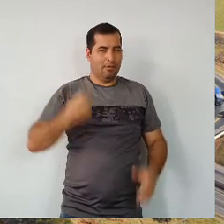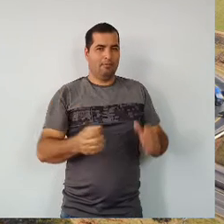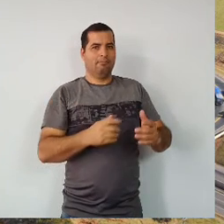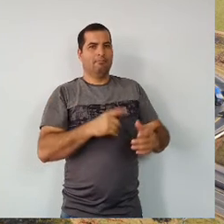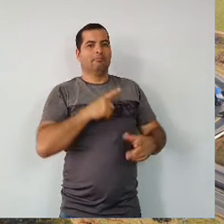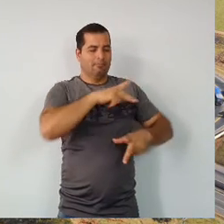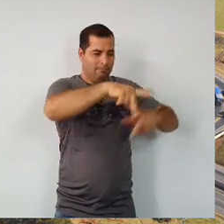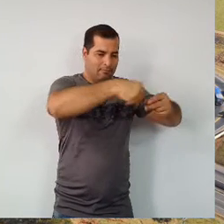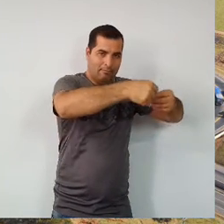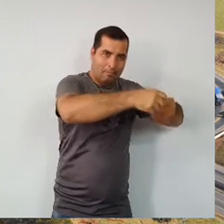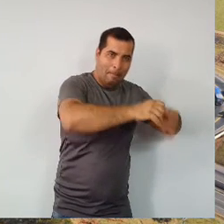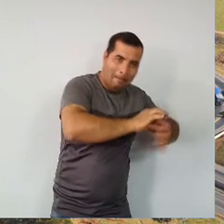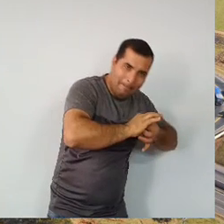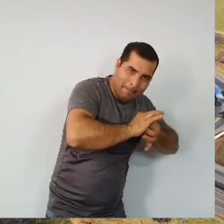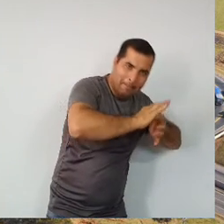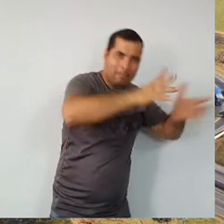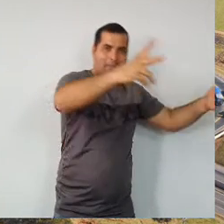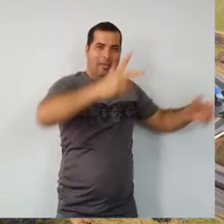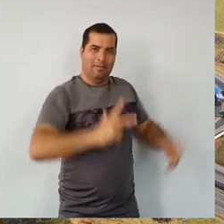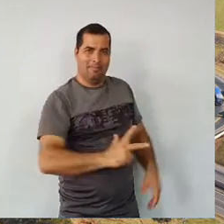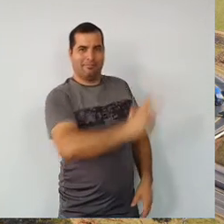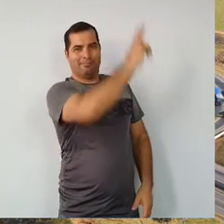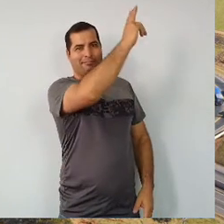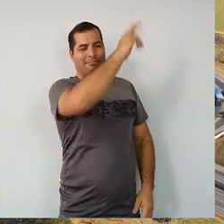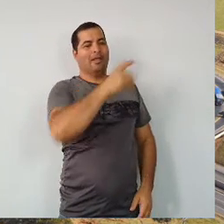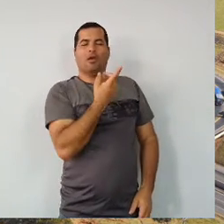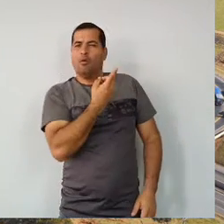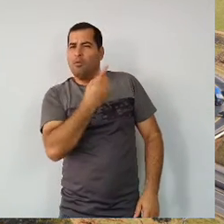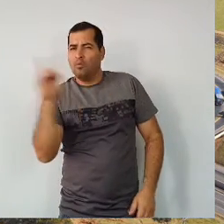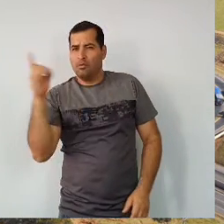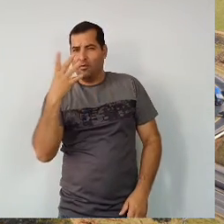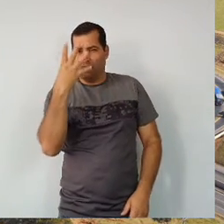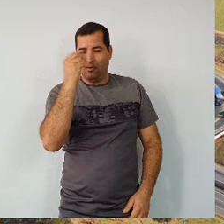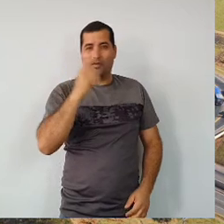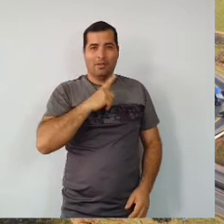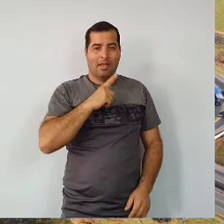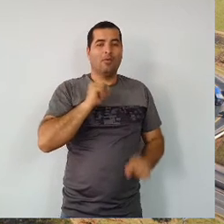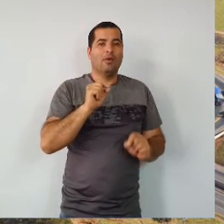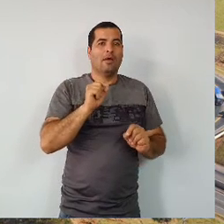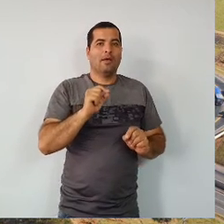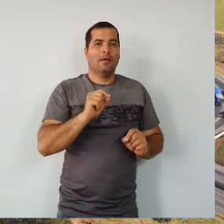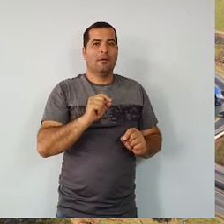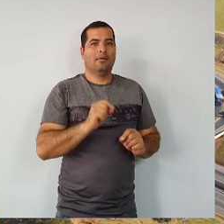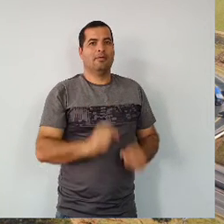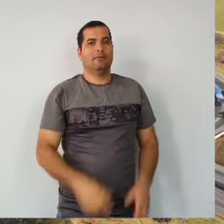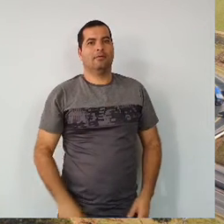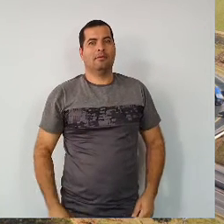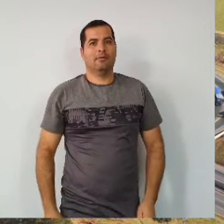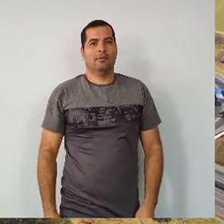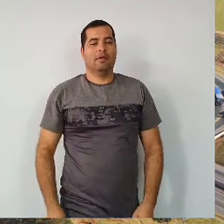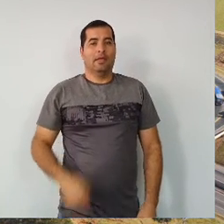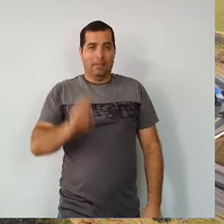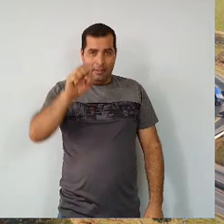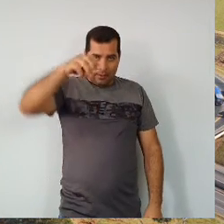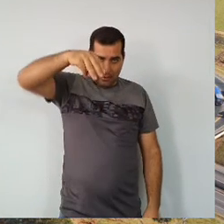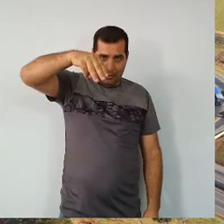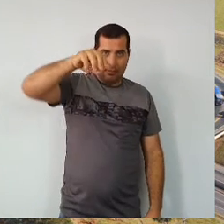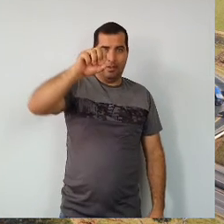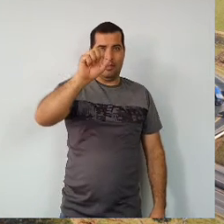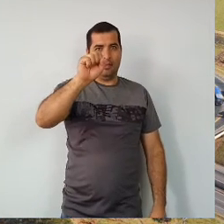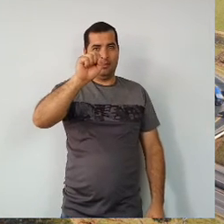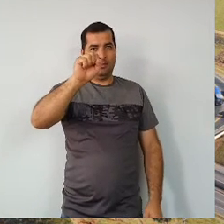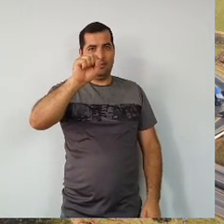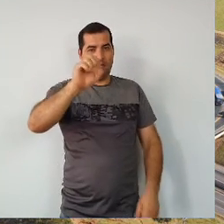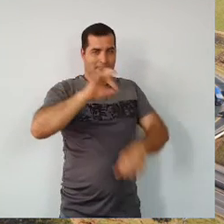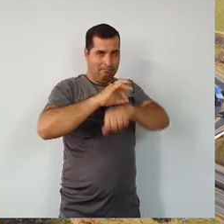recém-inaugurada, né? E a última foto aqui da pista, aqui está a MS,